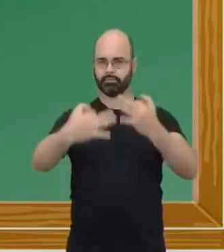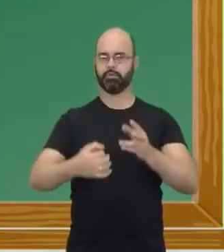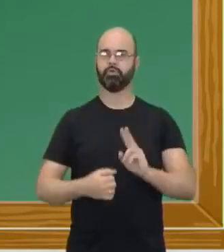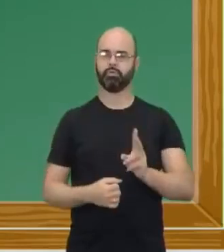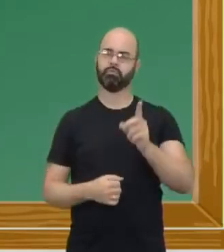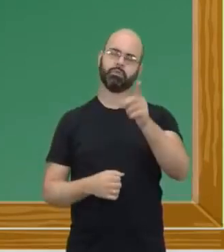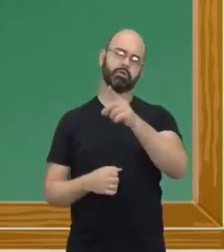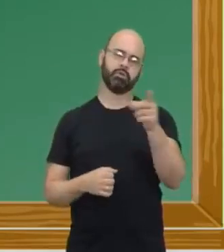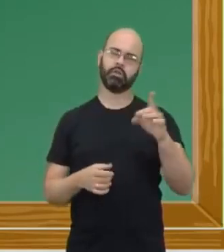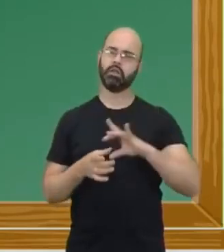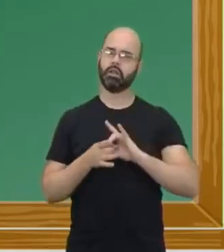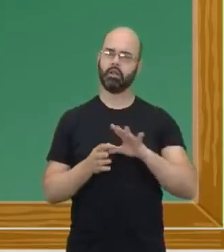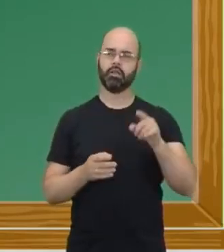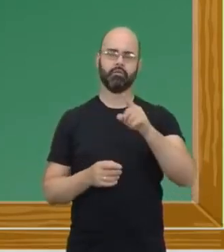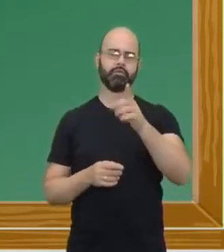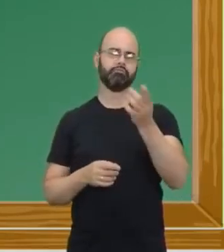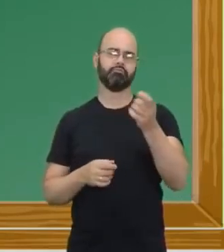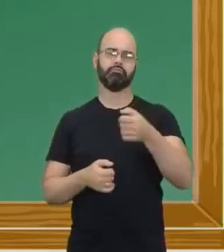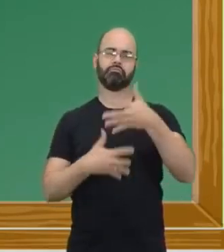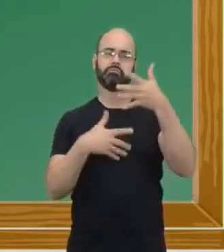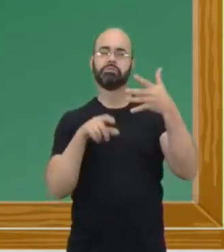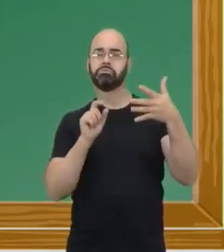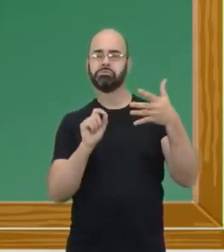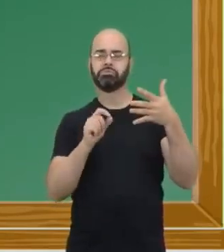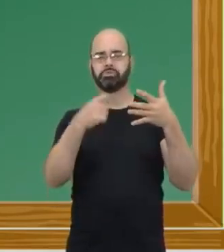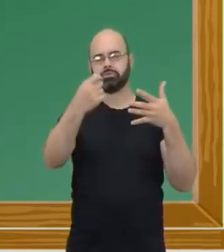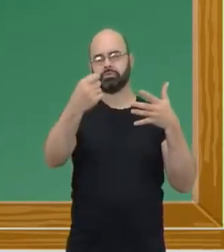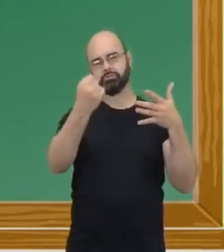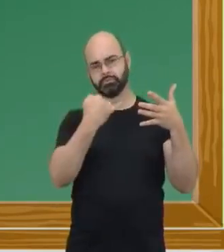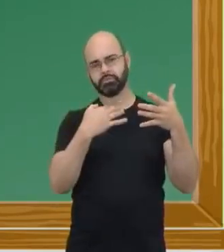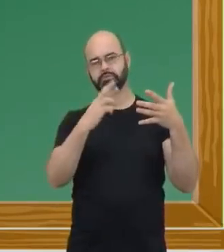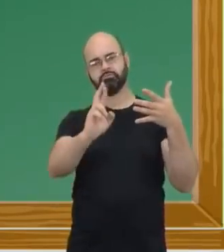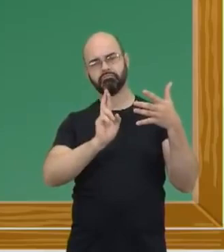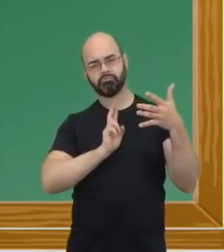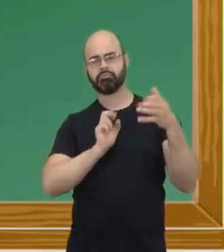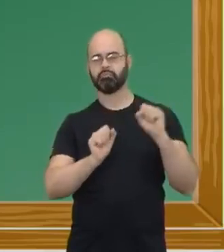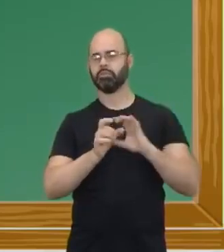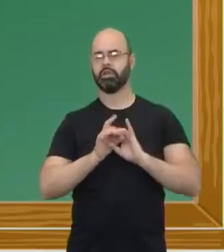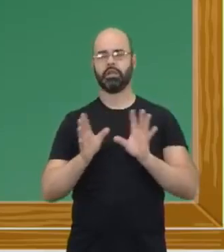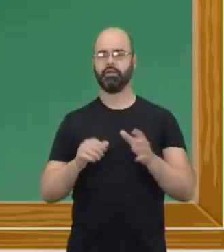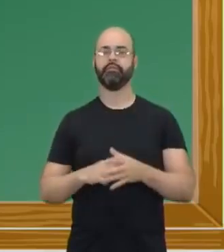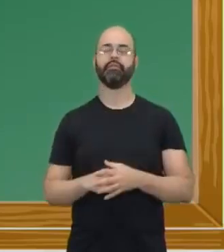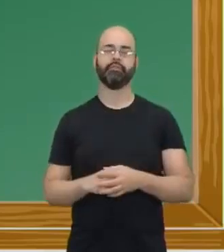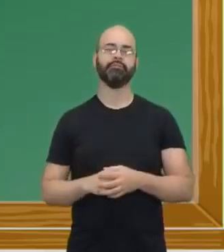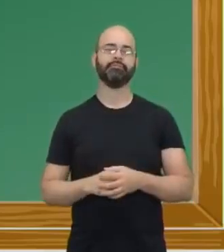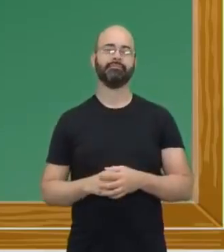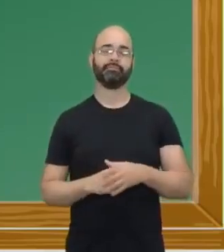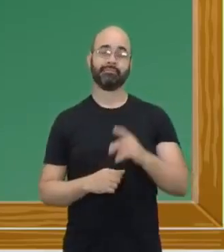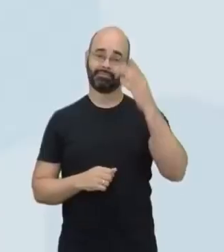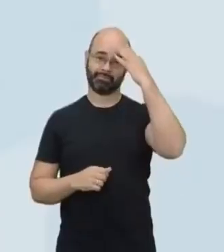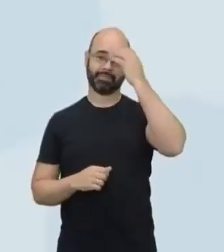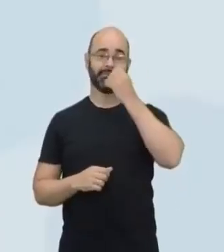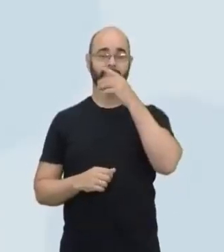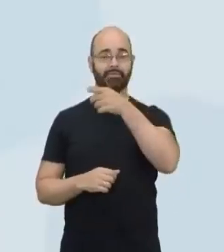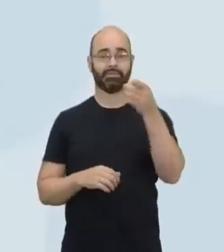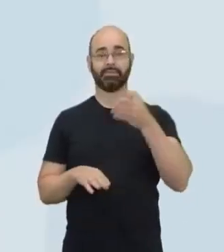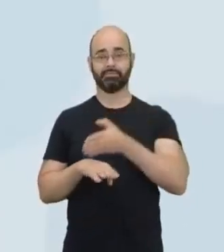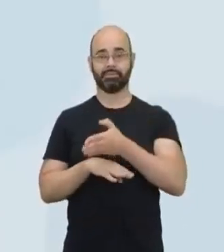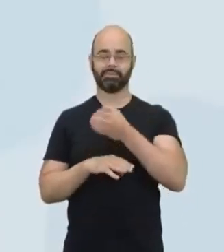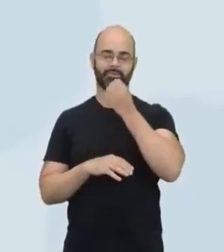fiquem à vontade aqui, pode colocar no chat as explicações de vocês, está bem? É muito legal quando vocês participam com a